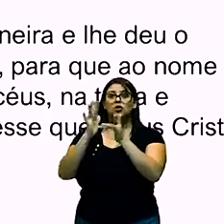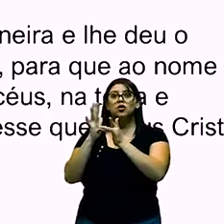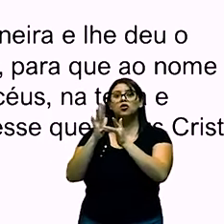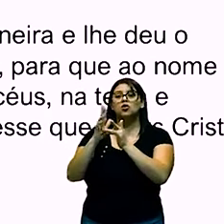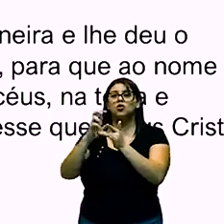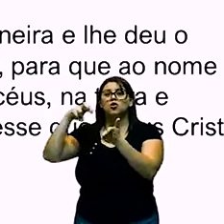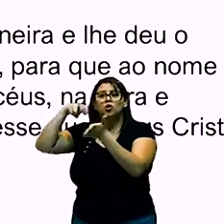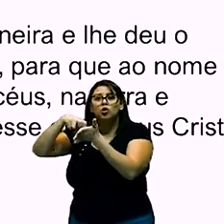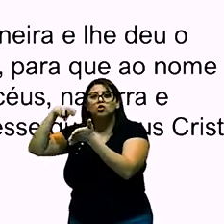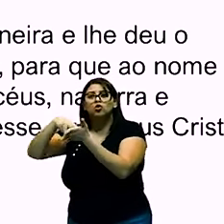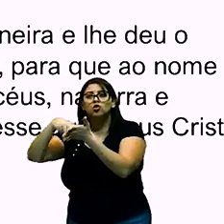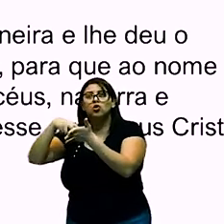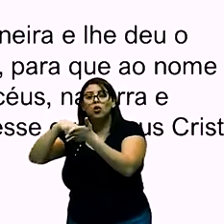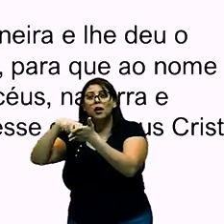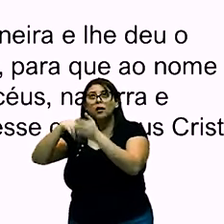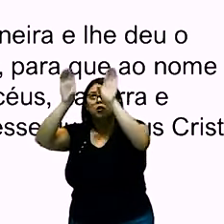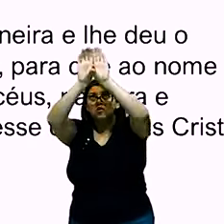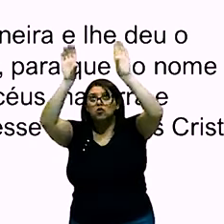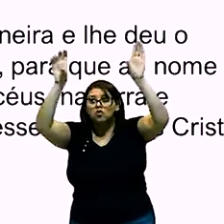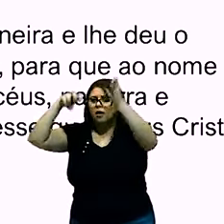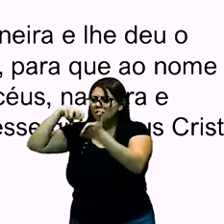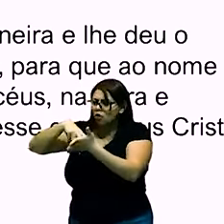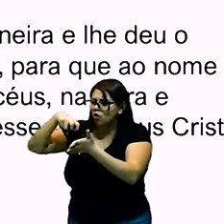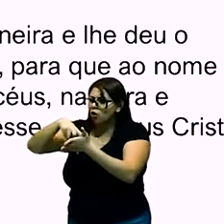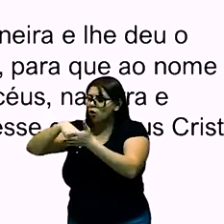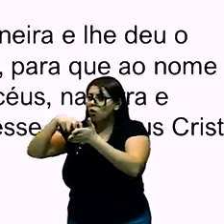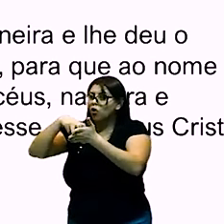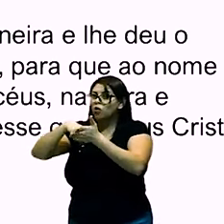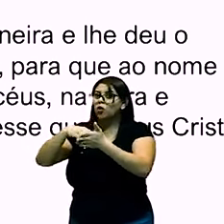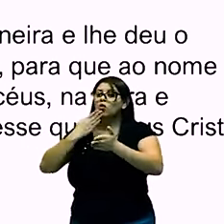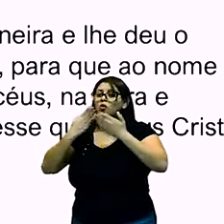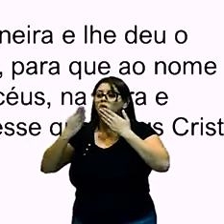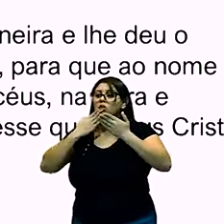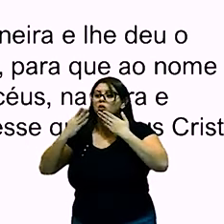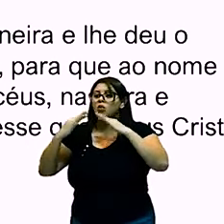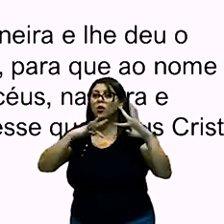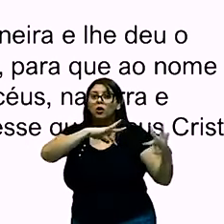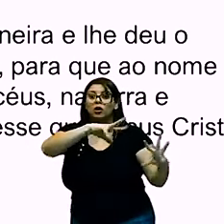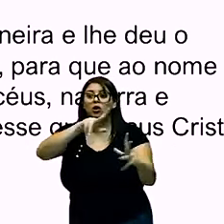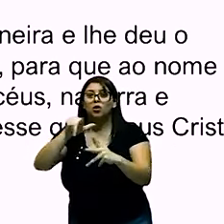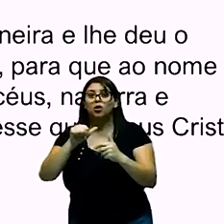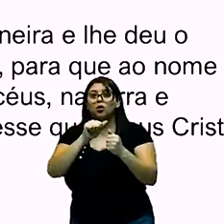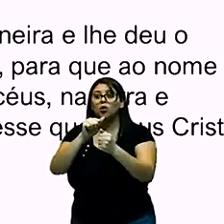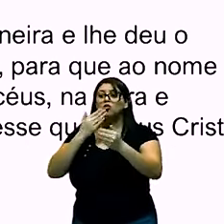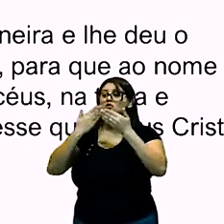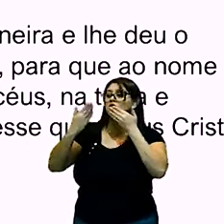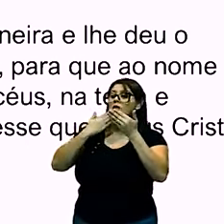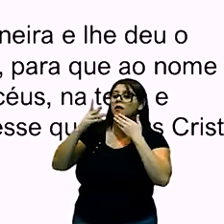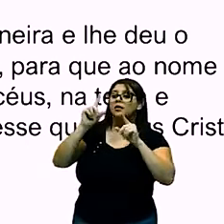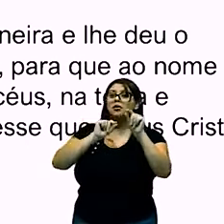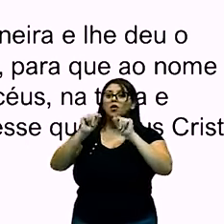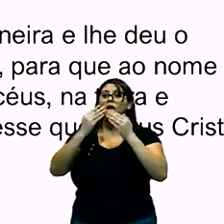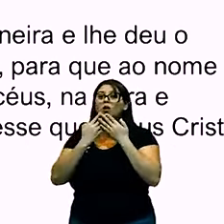terra, e toda a língua confesse que Jesus Cristo é o Senhor, para a glória de Deus Pai.